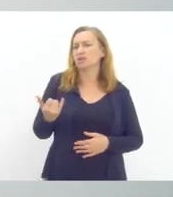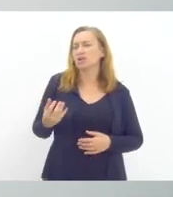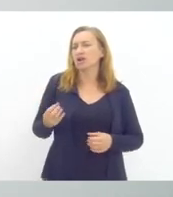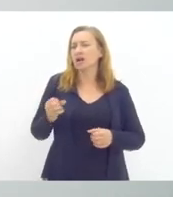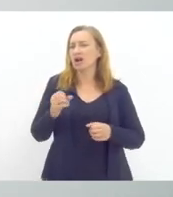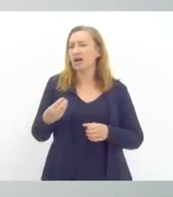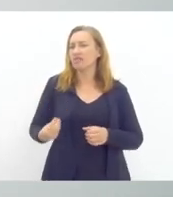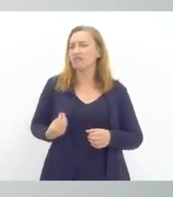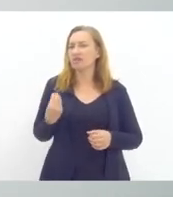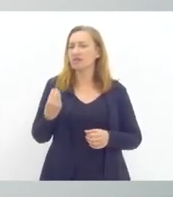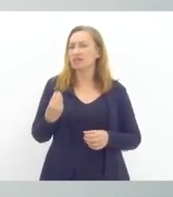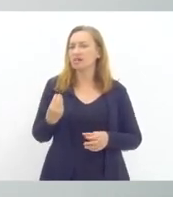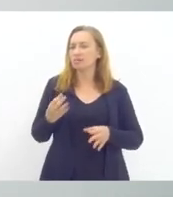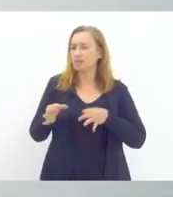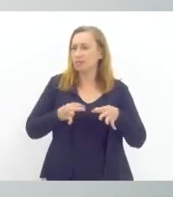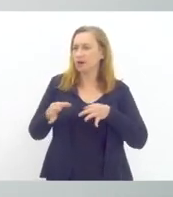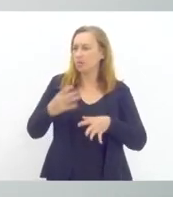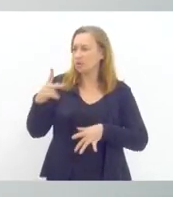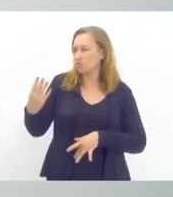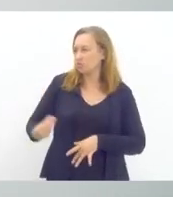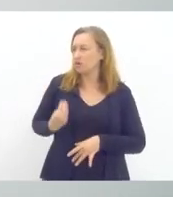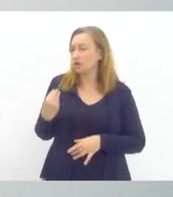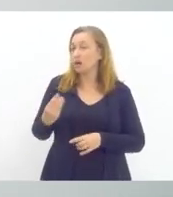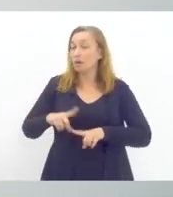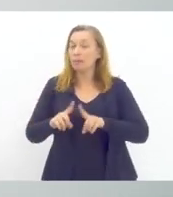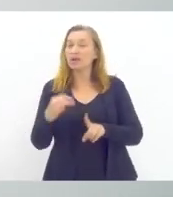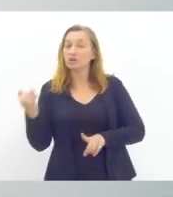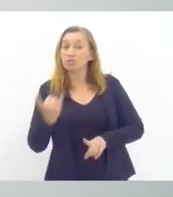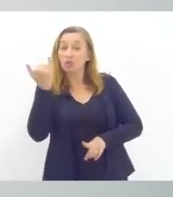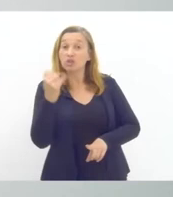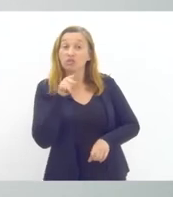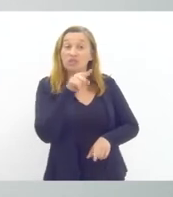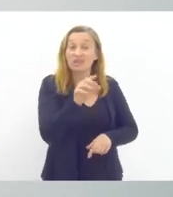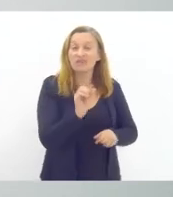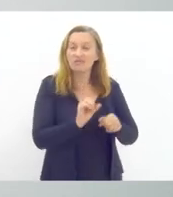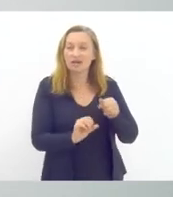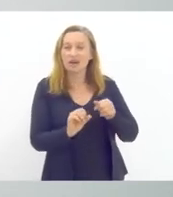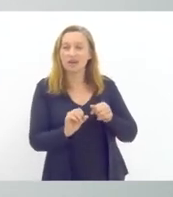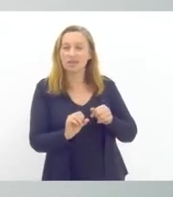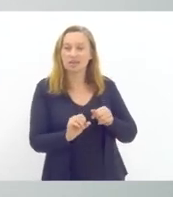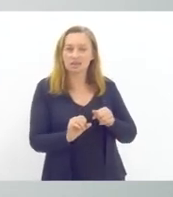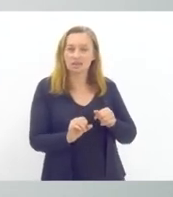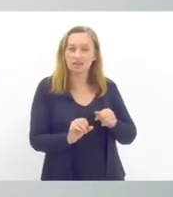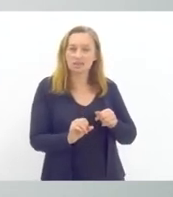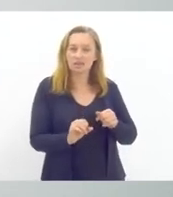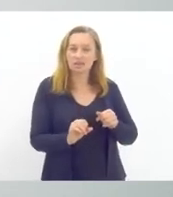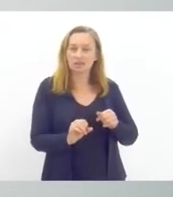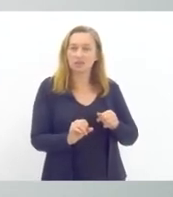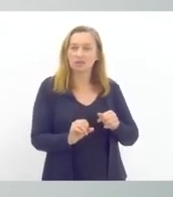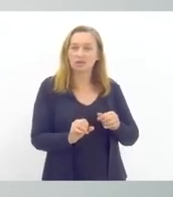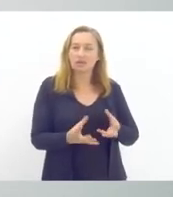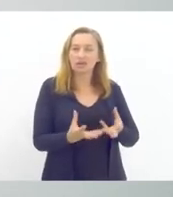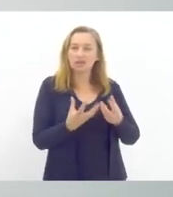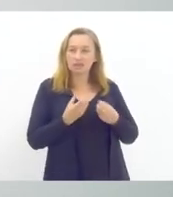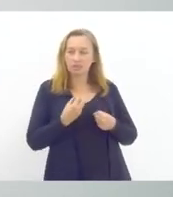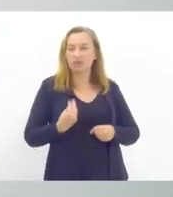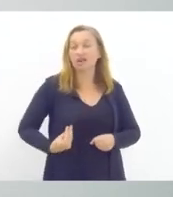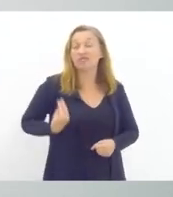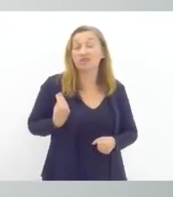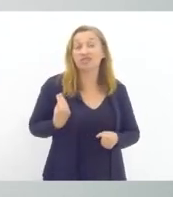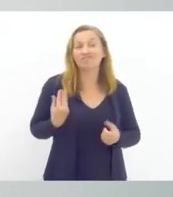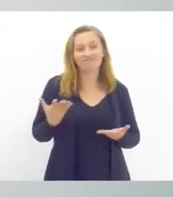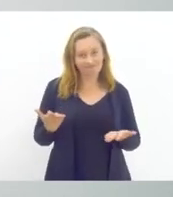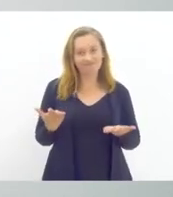você o que importa é o que você faz com que a vida fez com você é daqui para frente